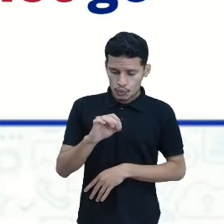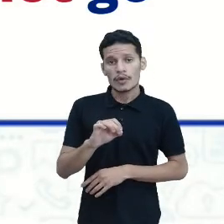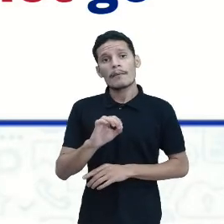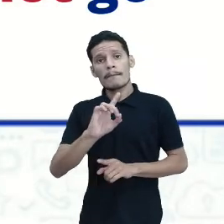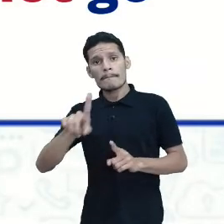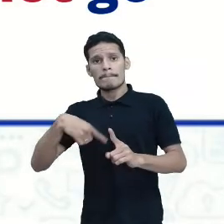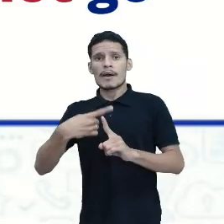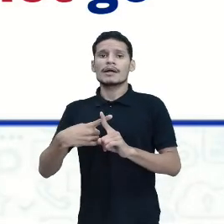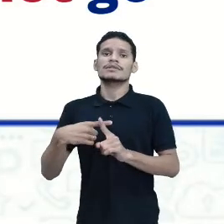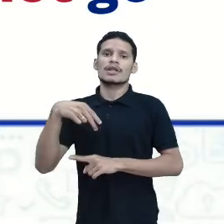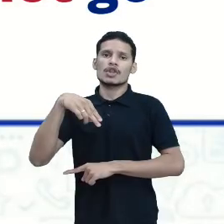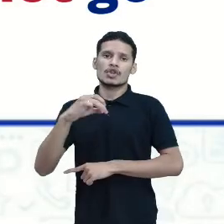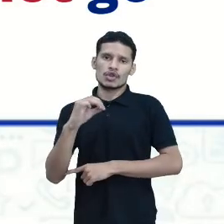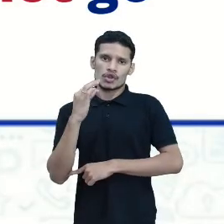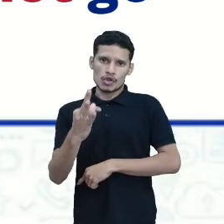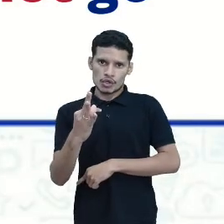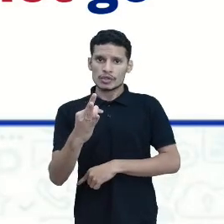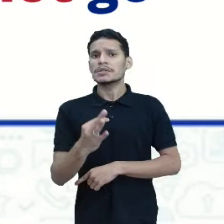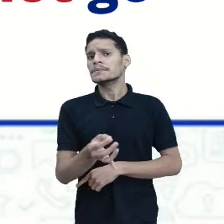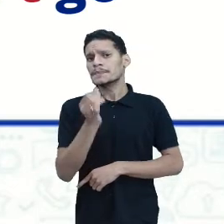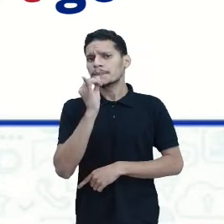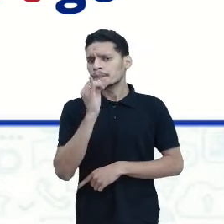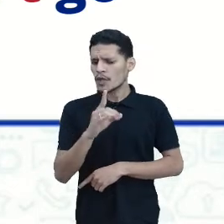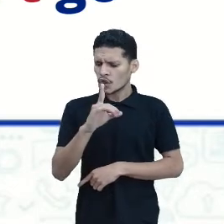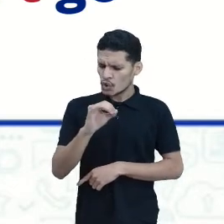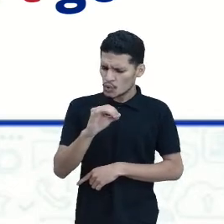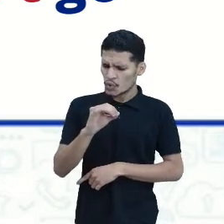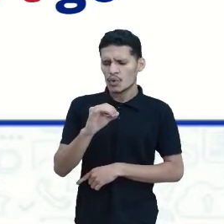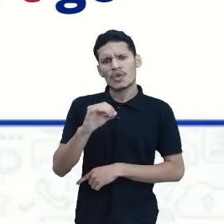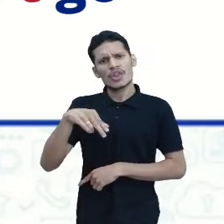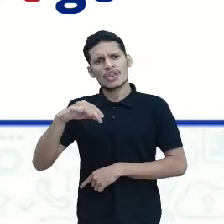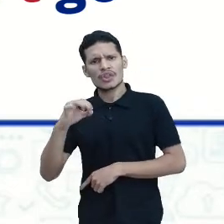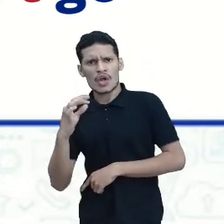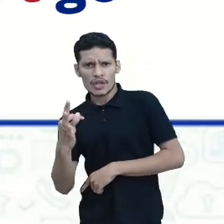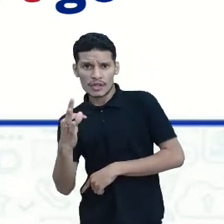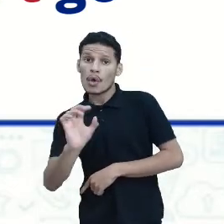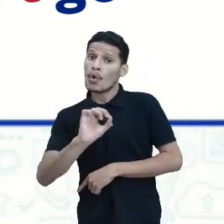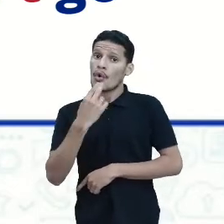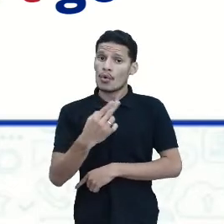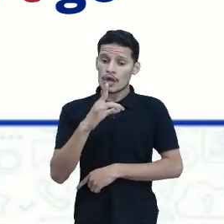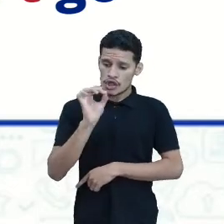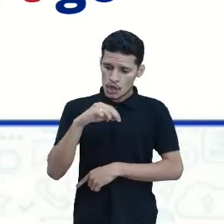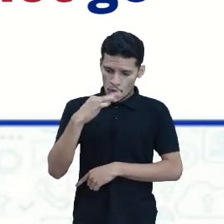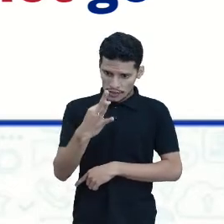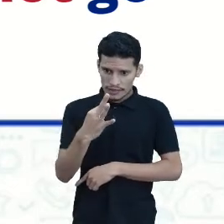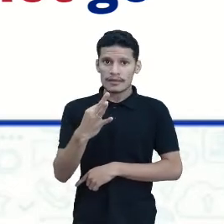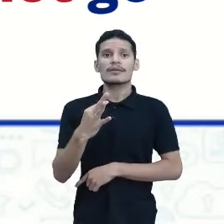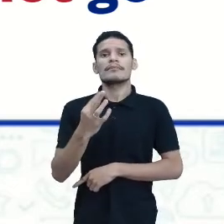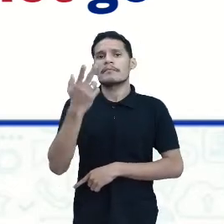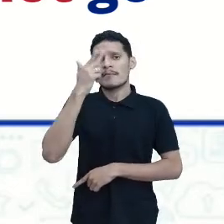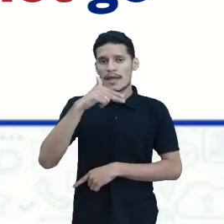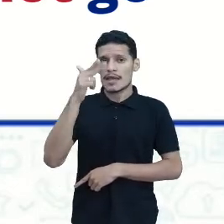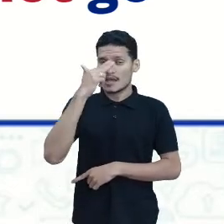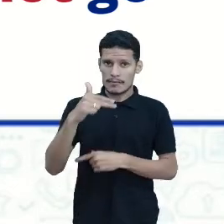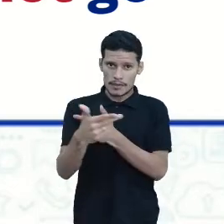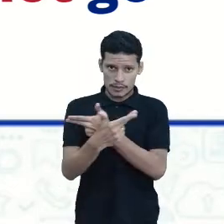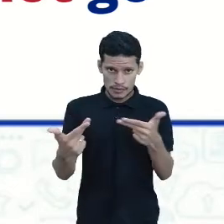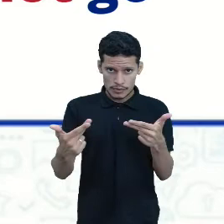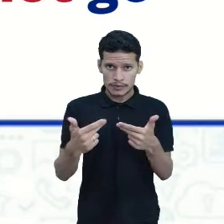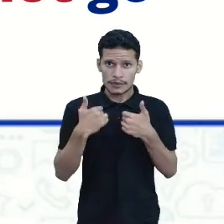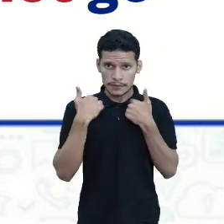a negativa, que é o not. Então, tanto faz você dizer do not, como você dizer o quê? Don't. Mesmíssima coisa, pessoal.